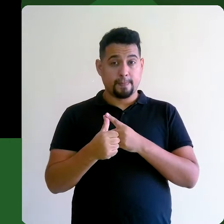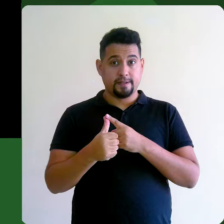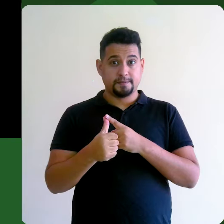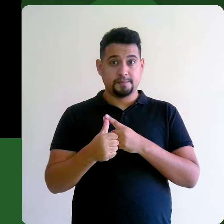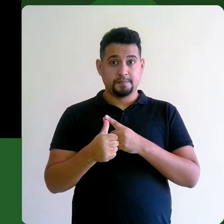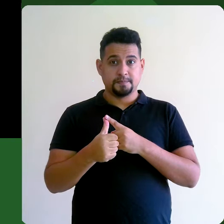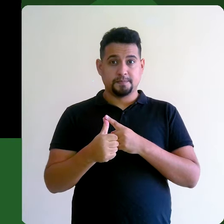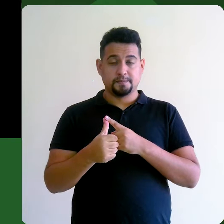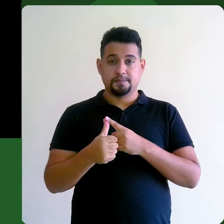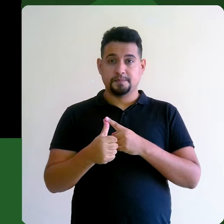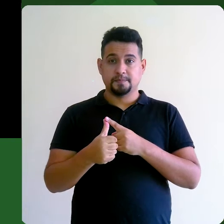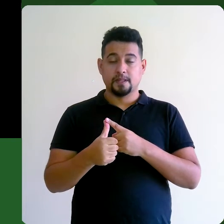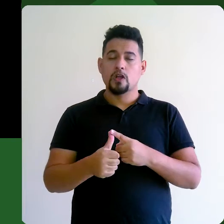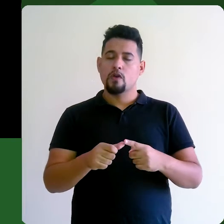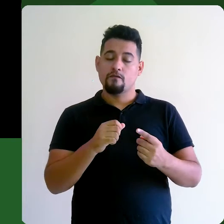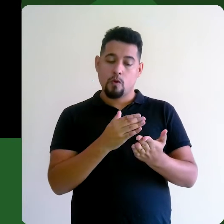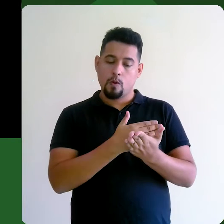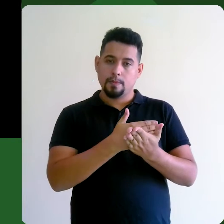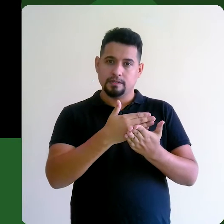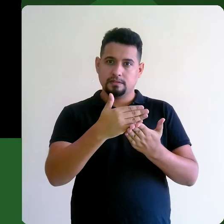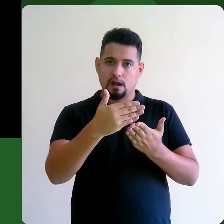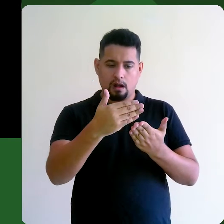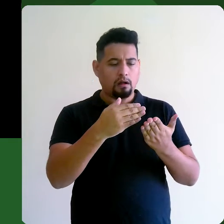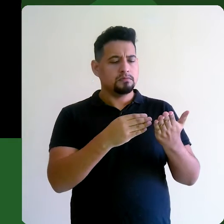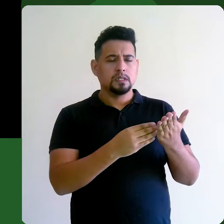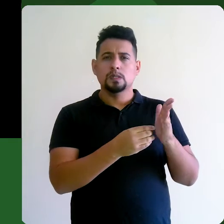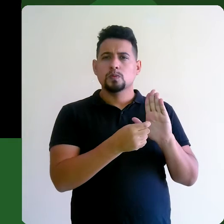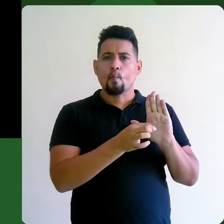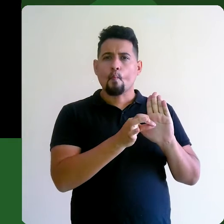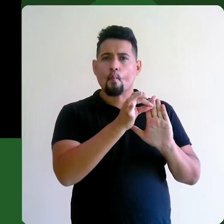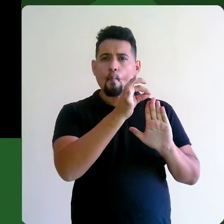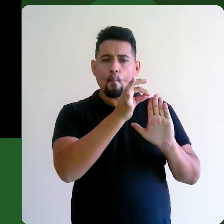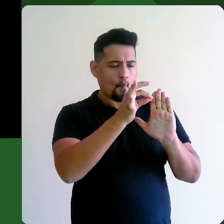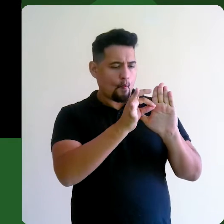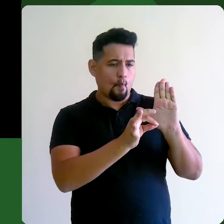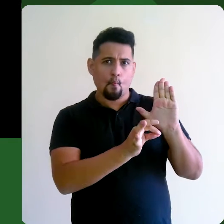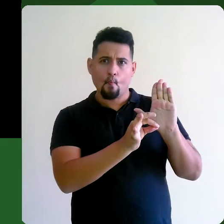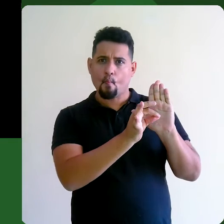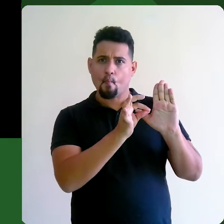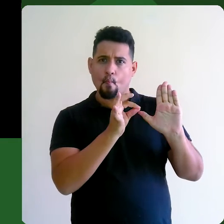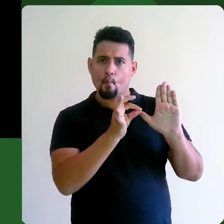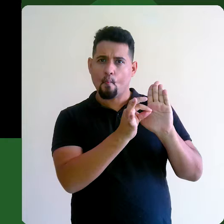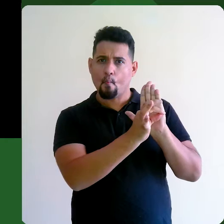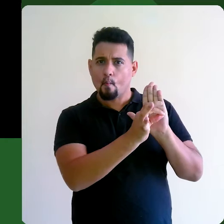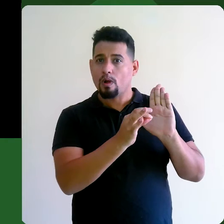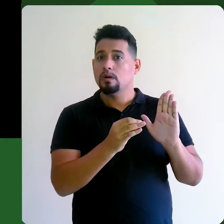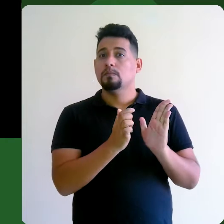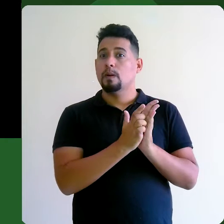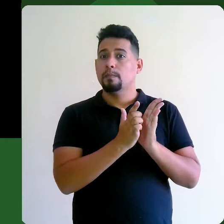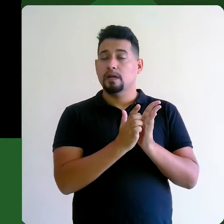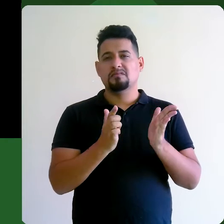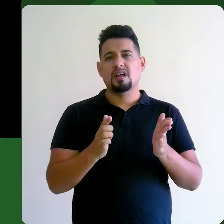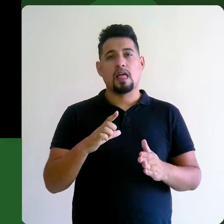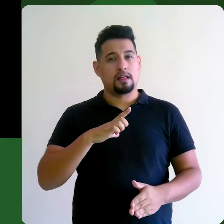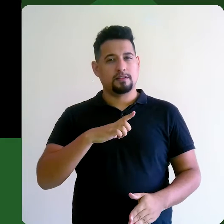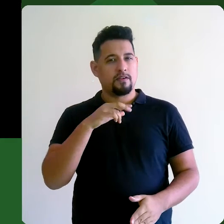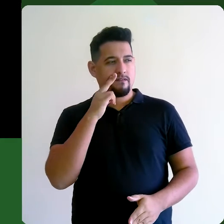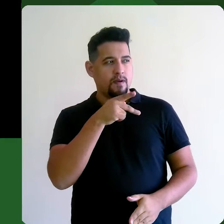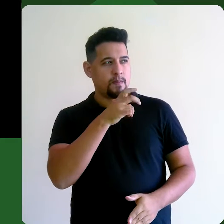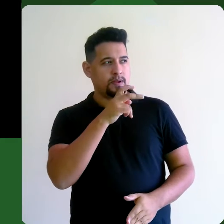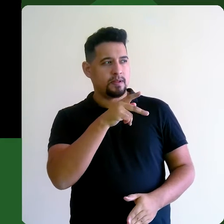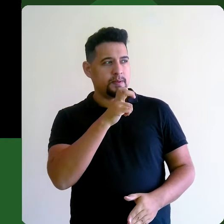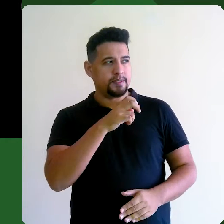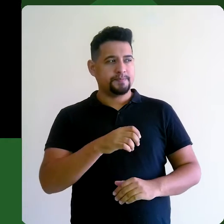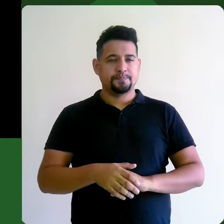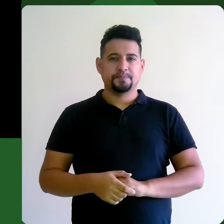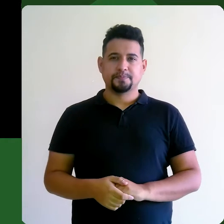primeiro momento, eu vou marcar, eu vou ter que medir, né, o comprimento dessa folha. Ela tem